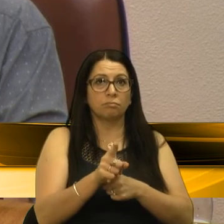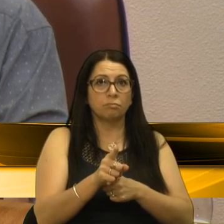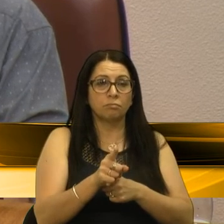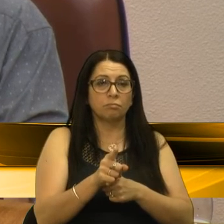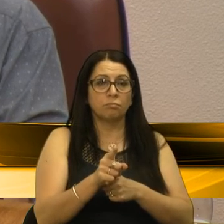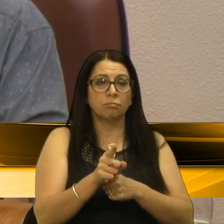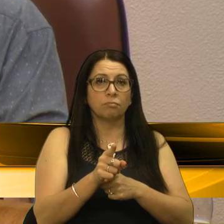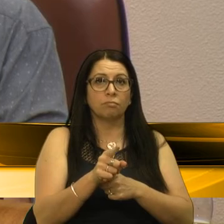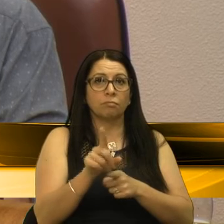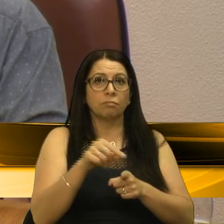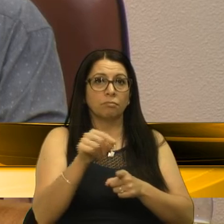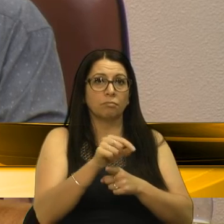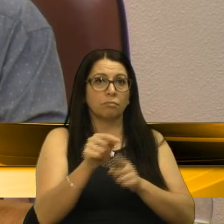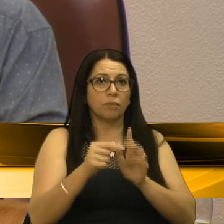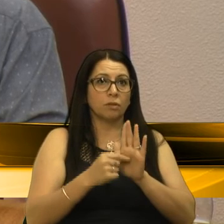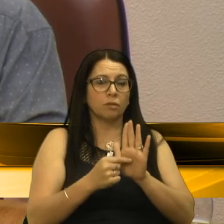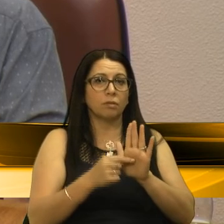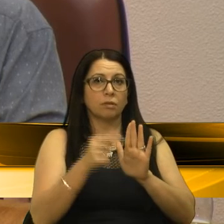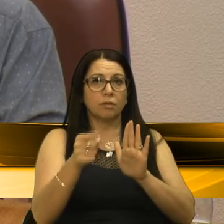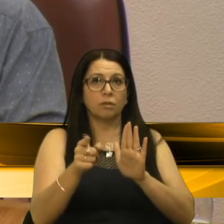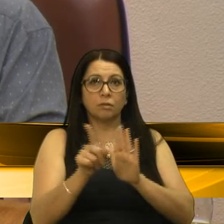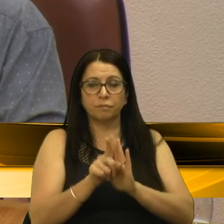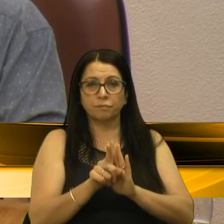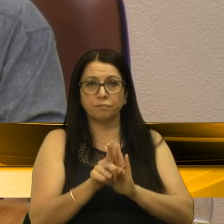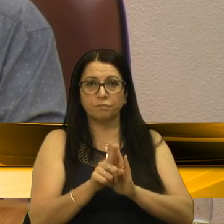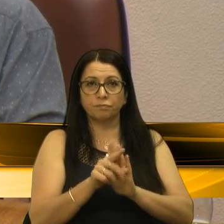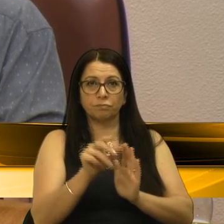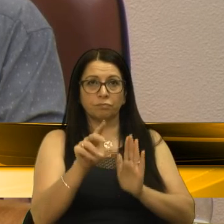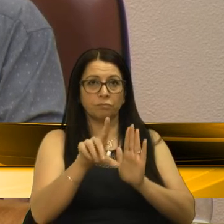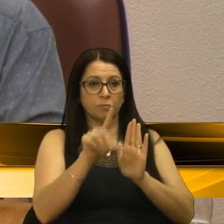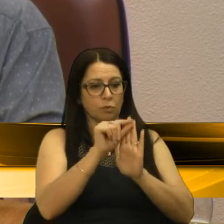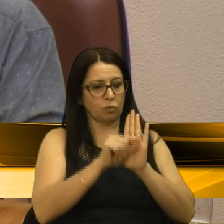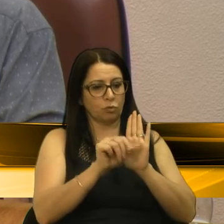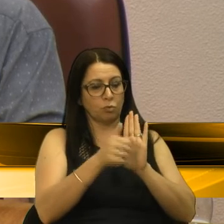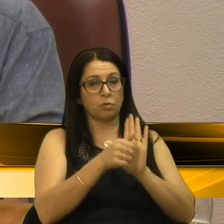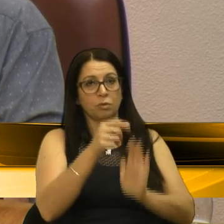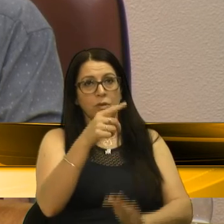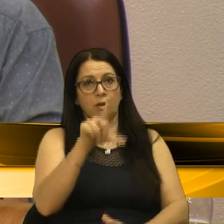de concessão liminar do mandato, artigo 12 da Lei